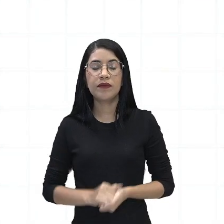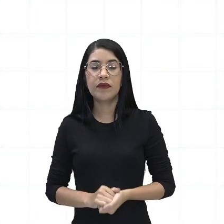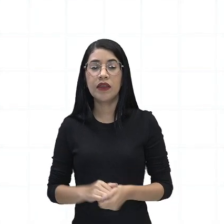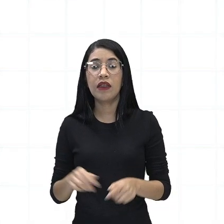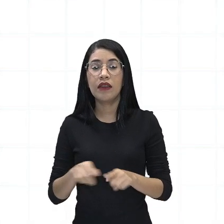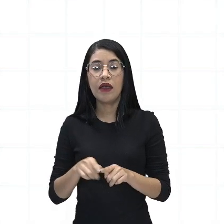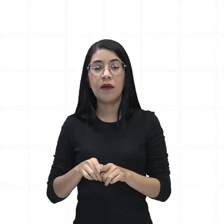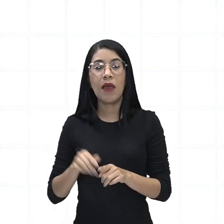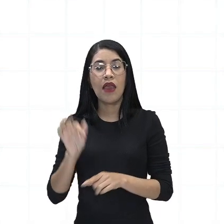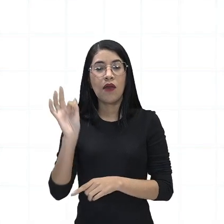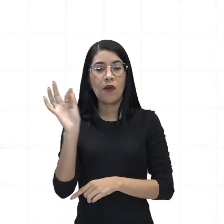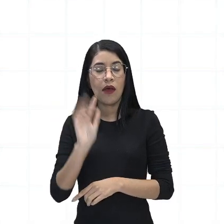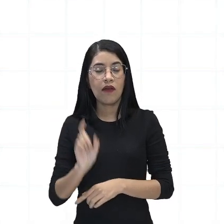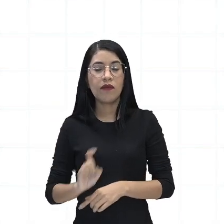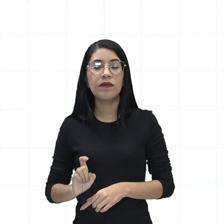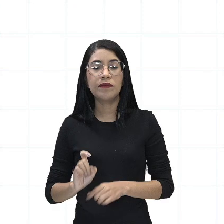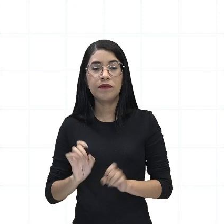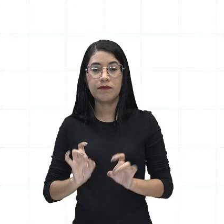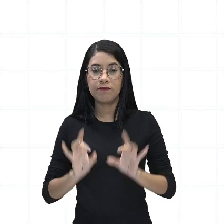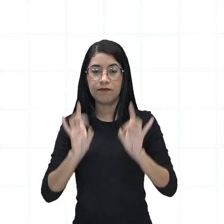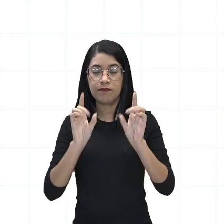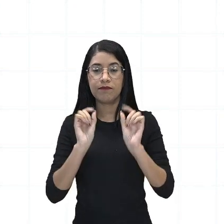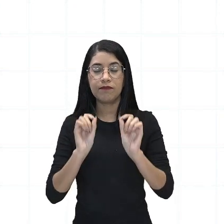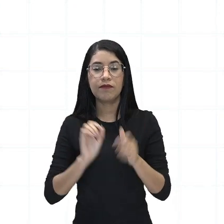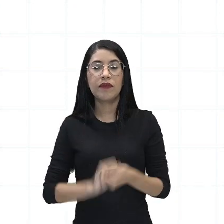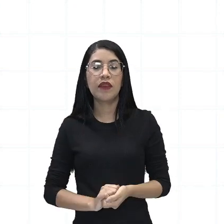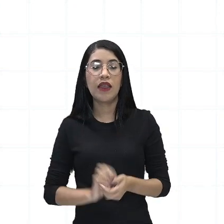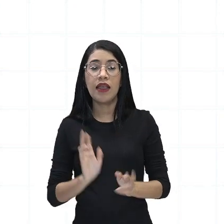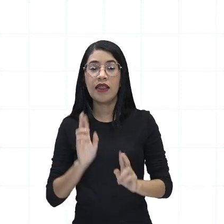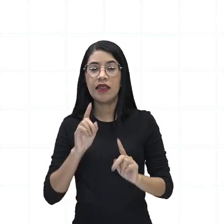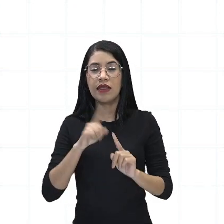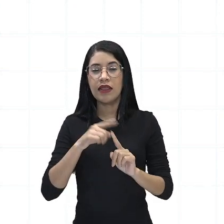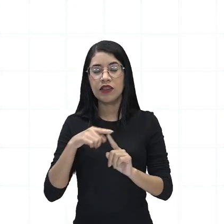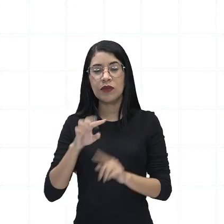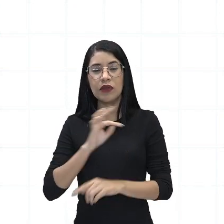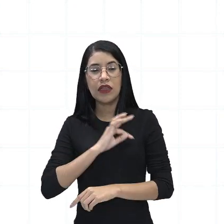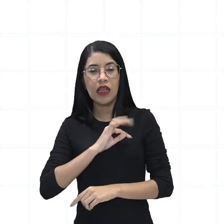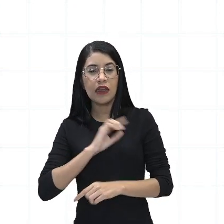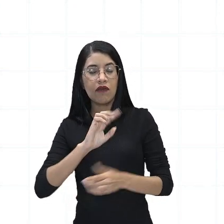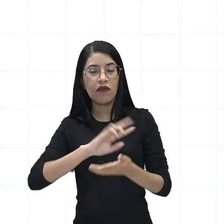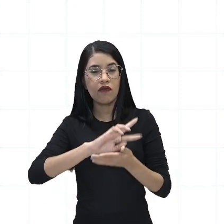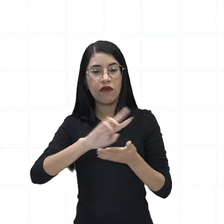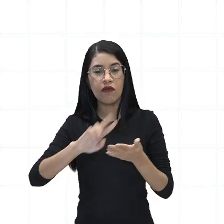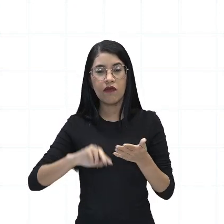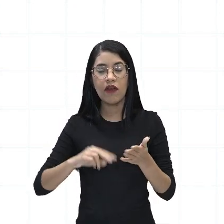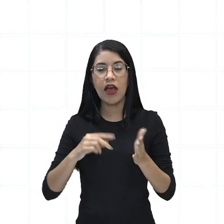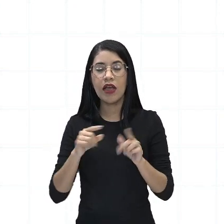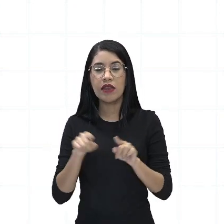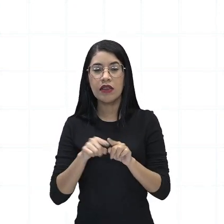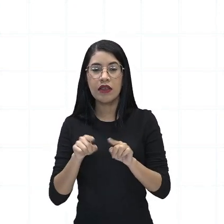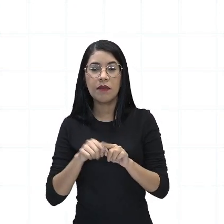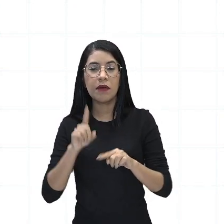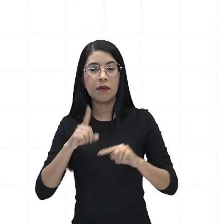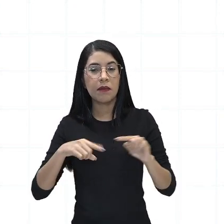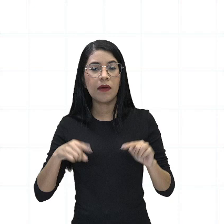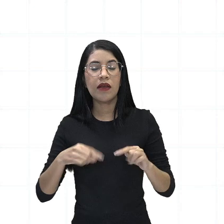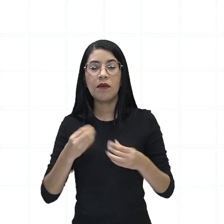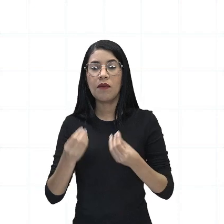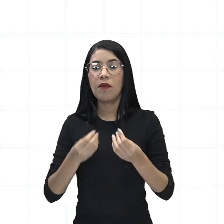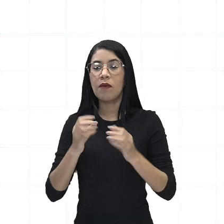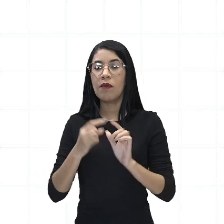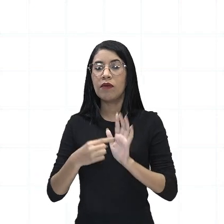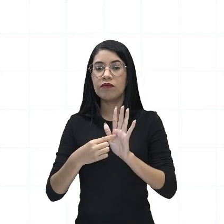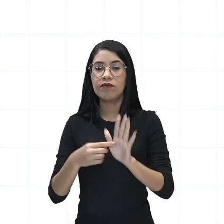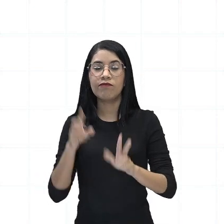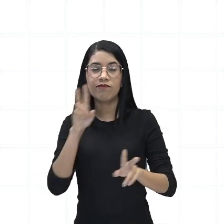efeitos especiais no teatro, refere-se às técnicas e dispositivos utilizados para criar impacto visual e sensorial